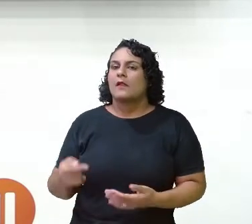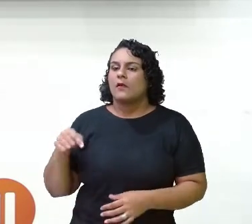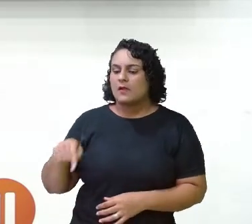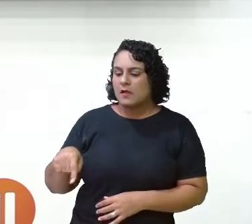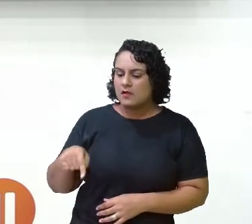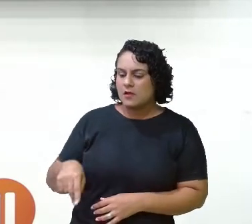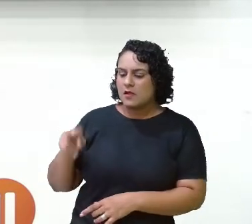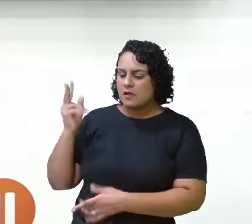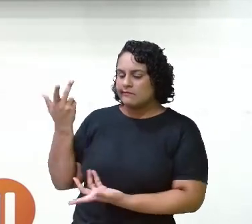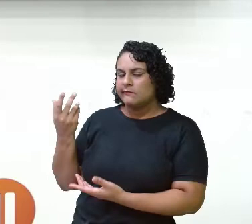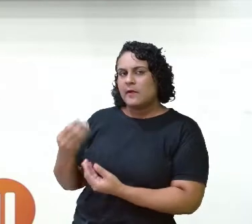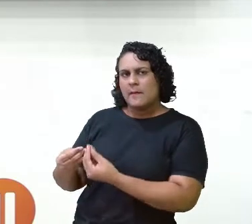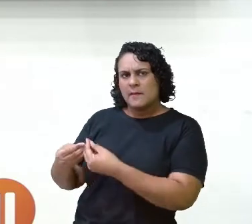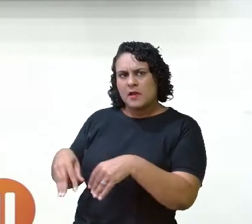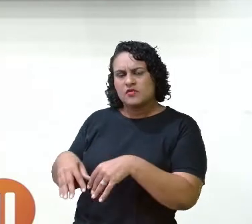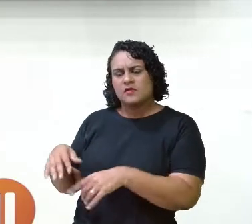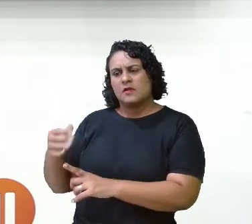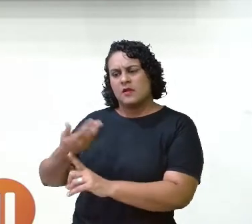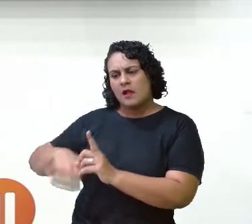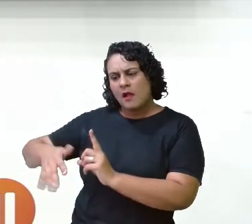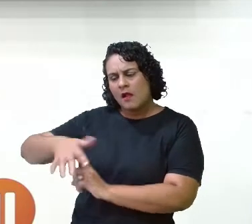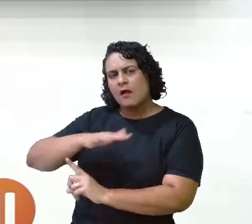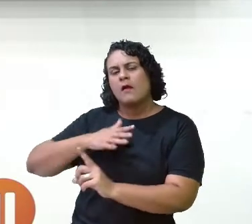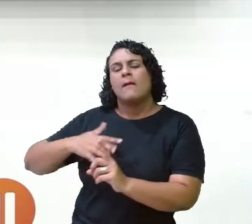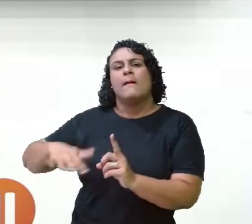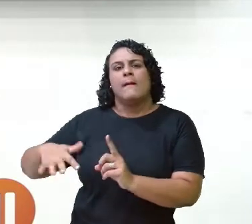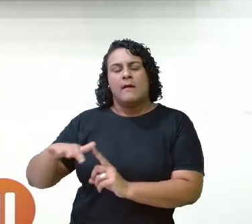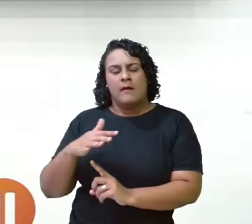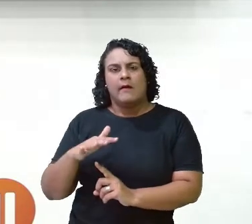gente prejudica o meio ambiente, a gente está